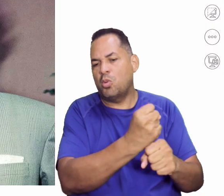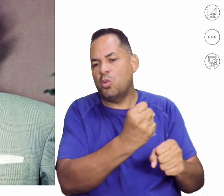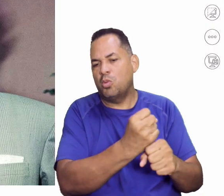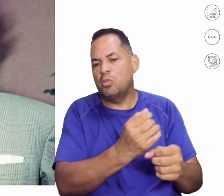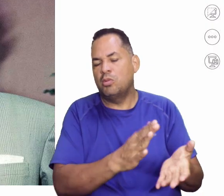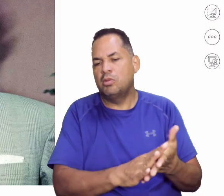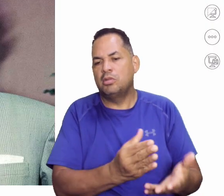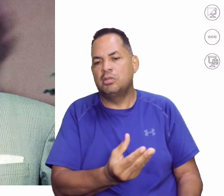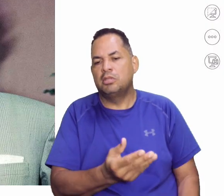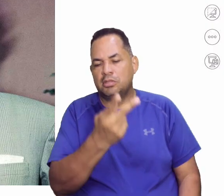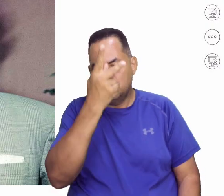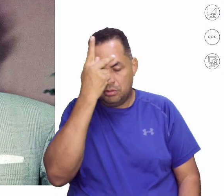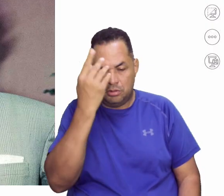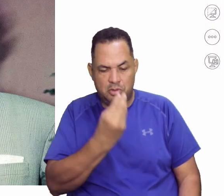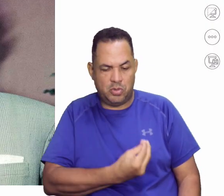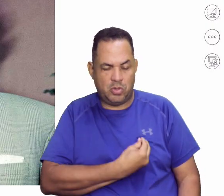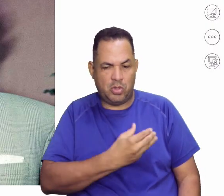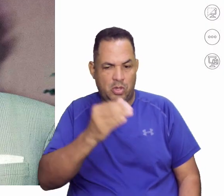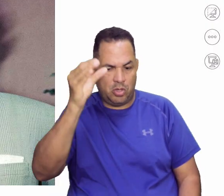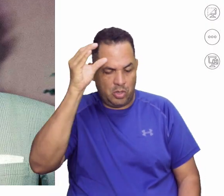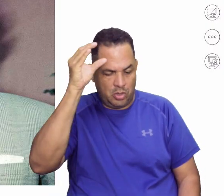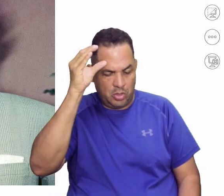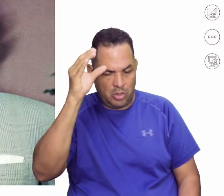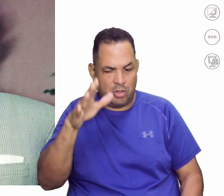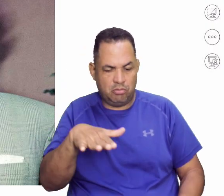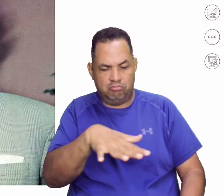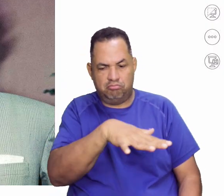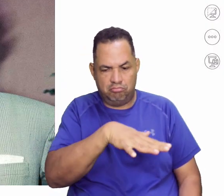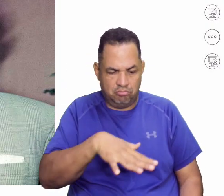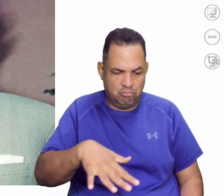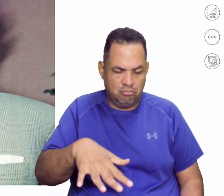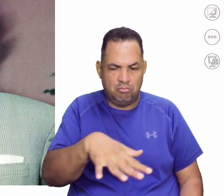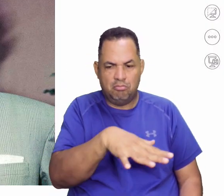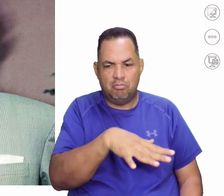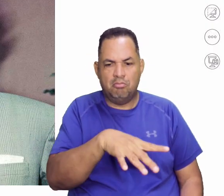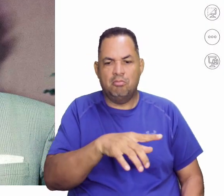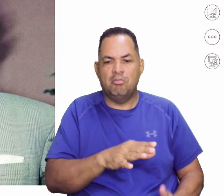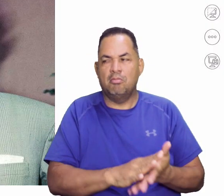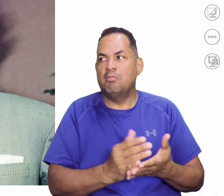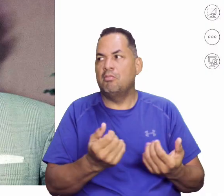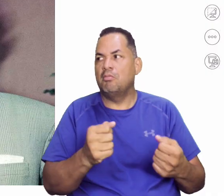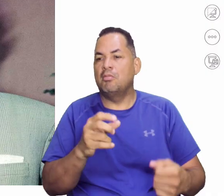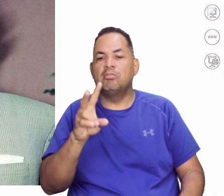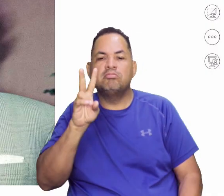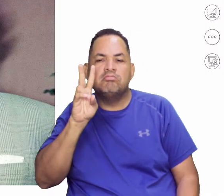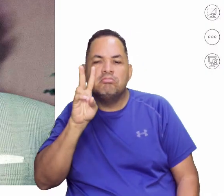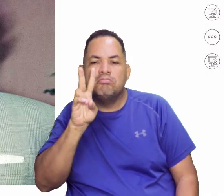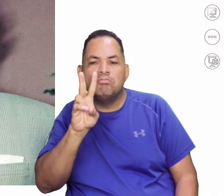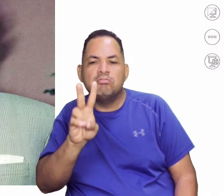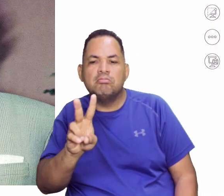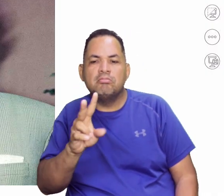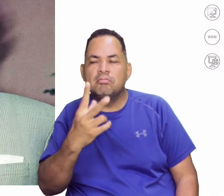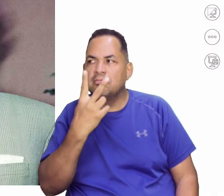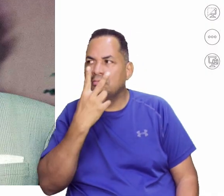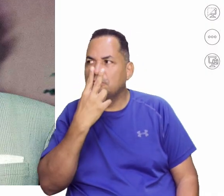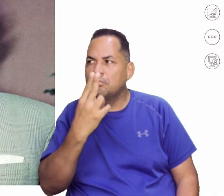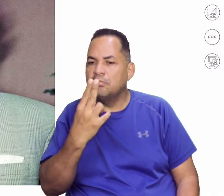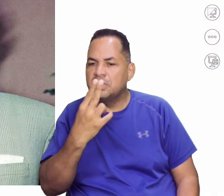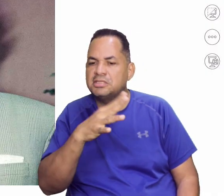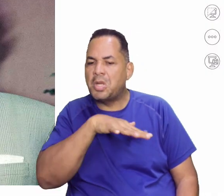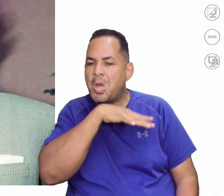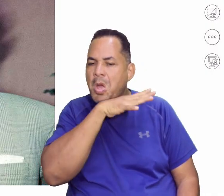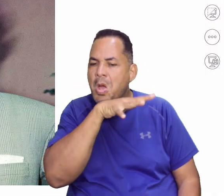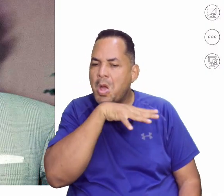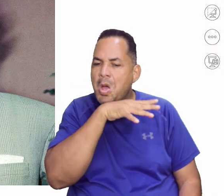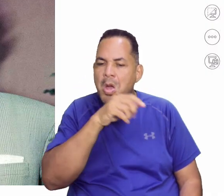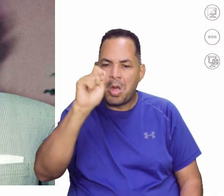habitantes do Congo, onde era um zoológico, onde as pessoas podiam observar, é como se eles fossem animais,